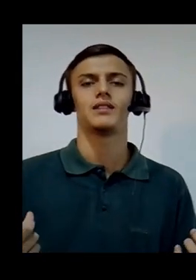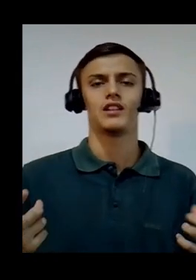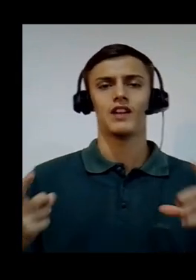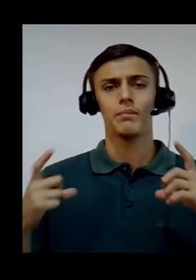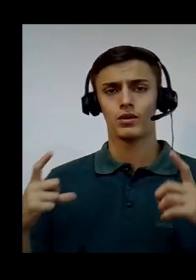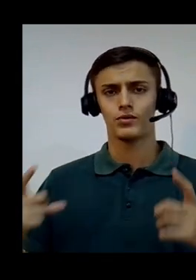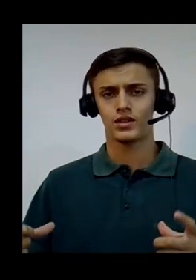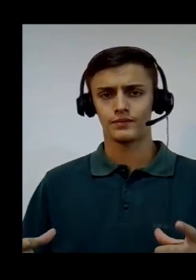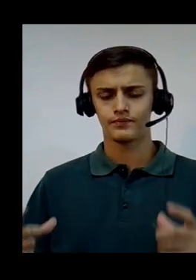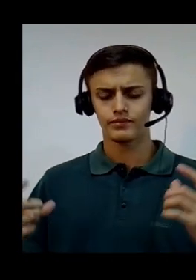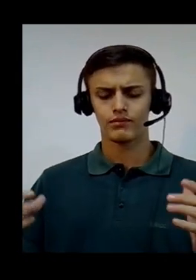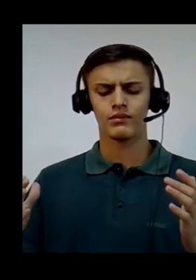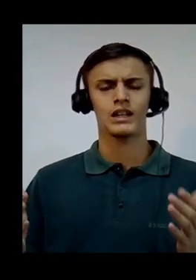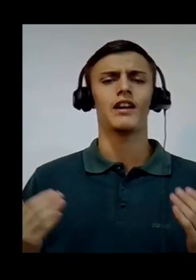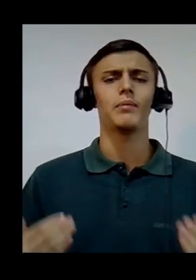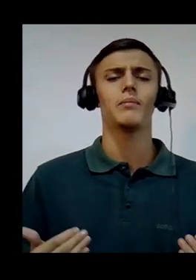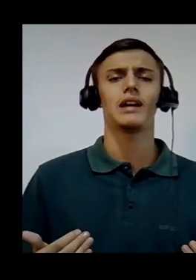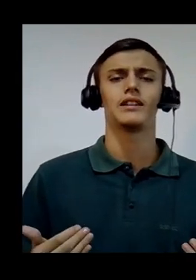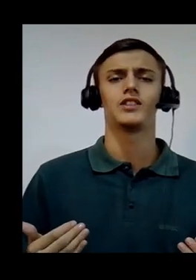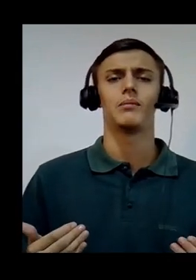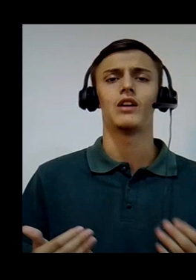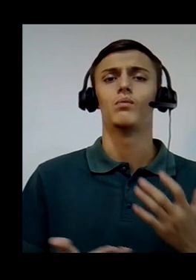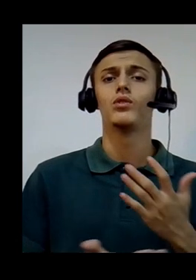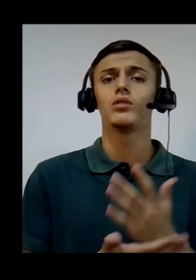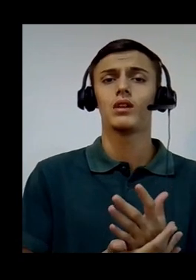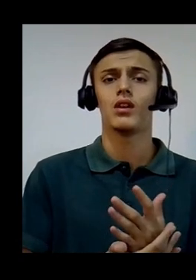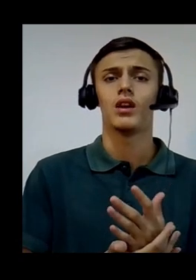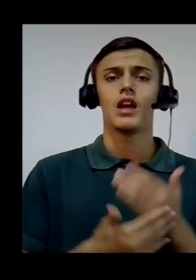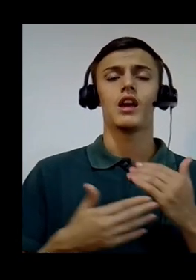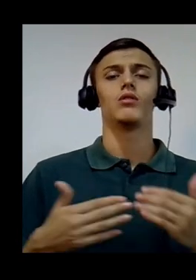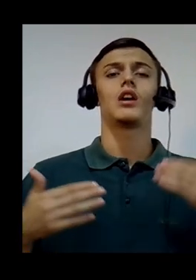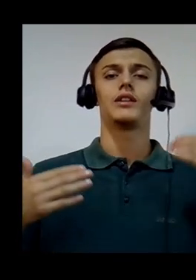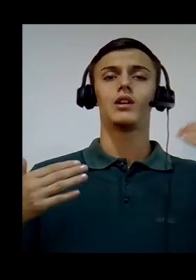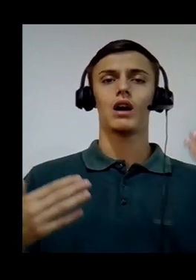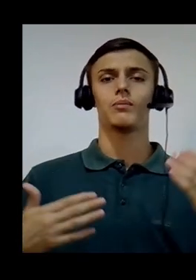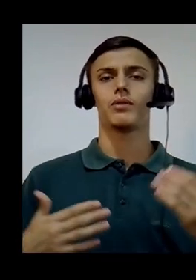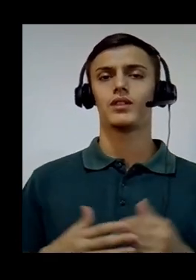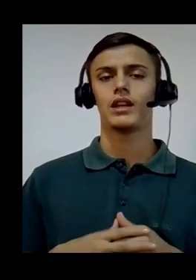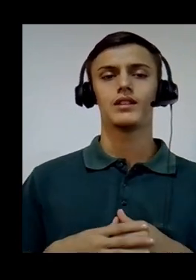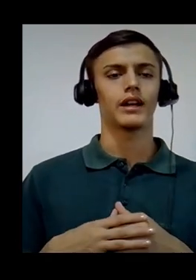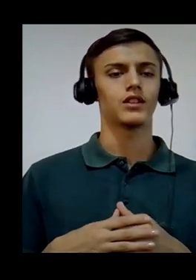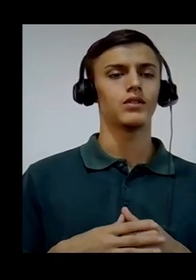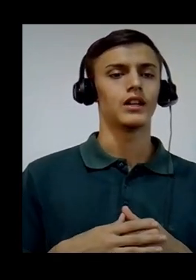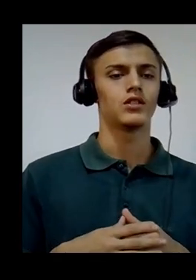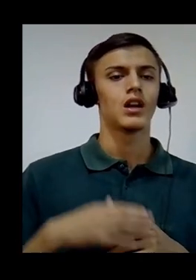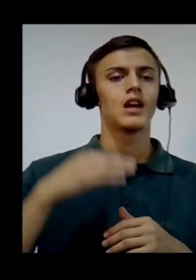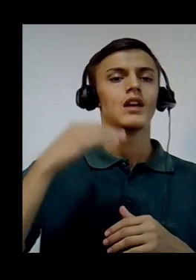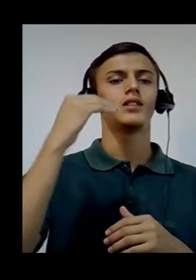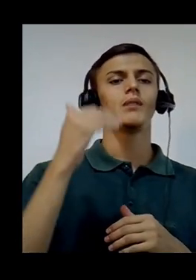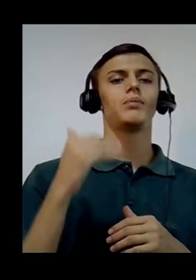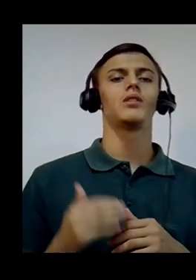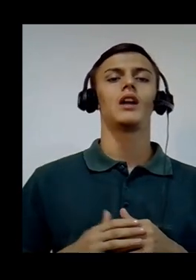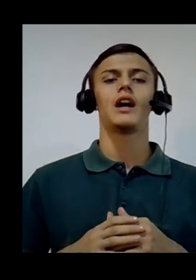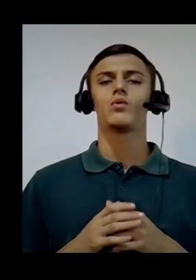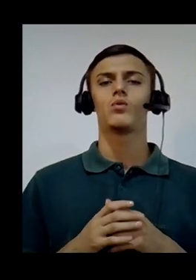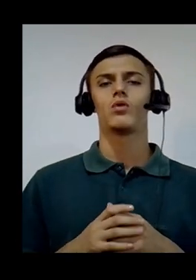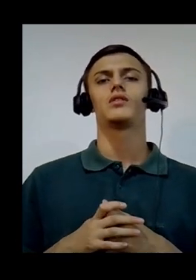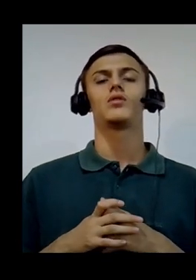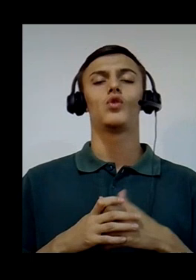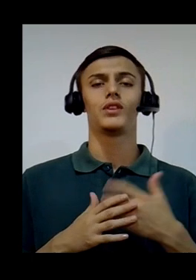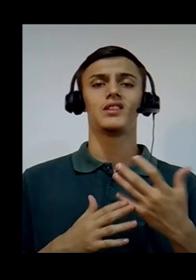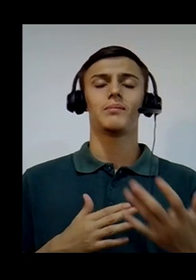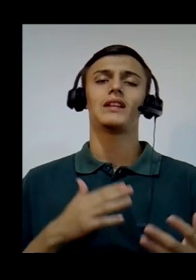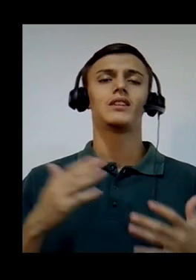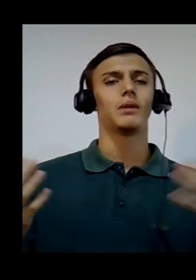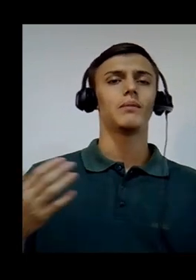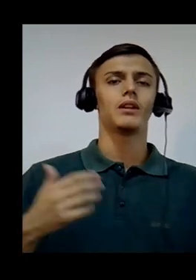desmontar essa peça e levar para minha oficina, levar para minha bancada de trabalho, muito melhor. É um local adequado para você realizar aquela atividade. Sempre isolar a área com